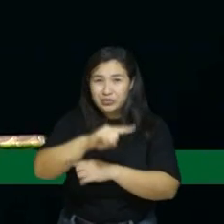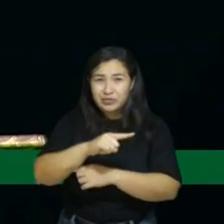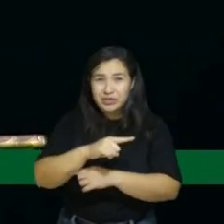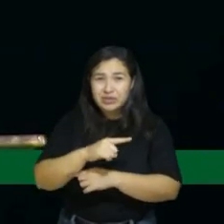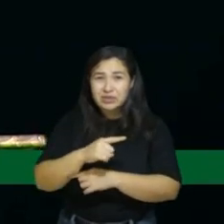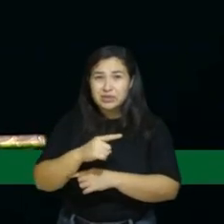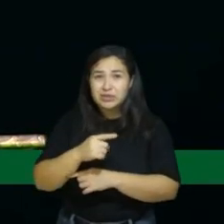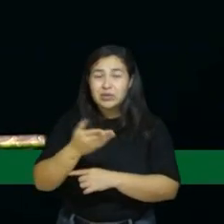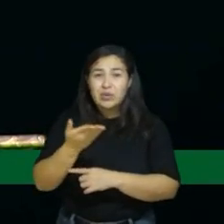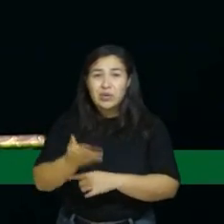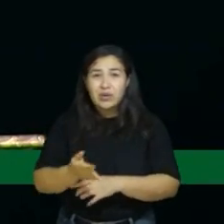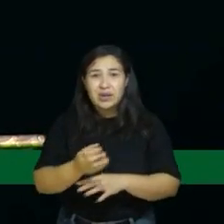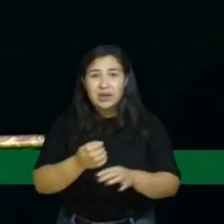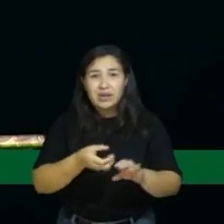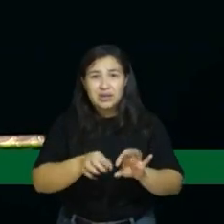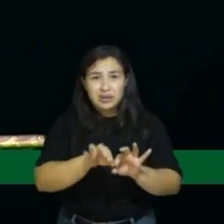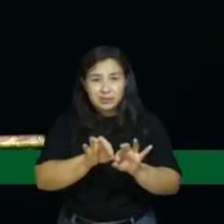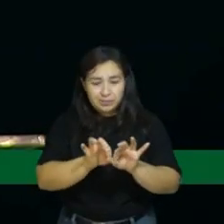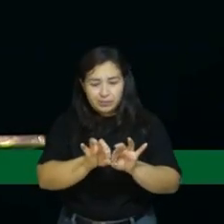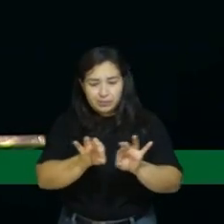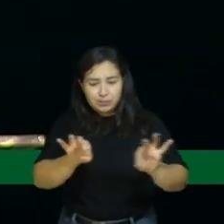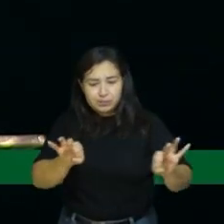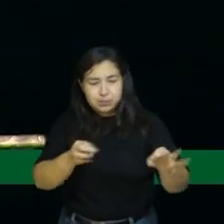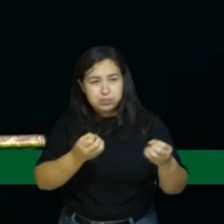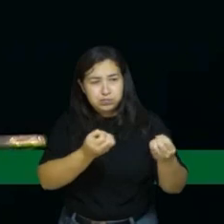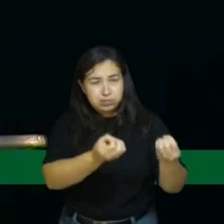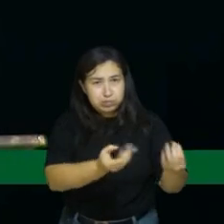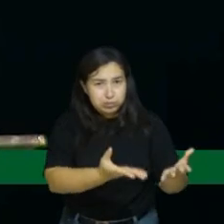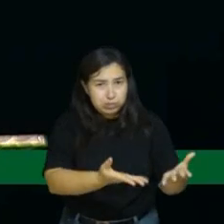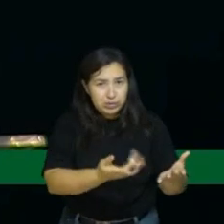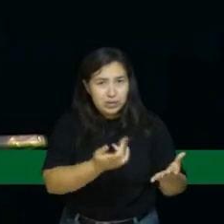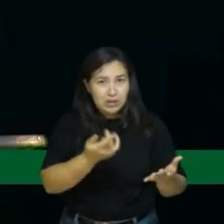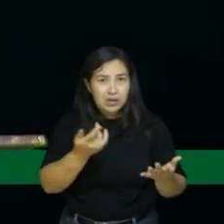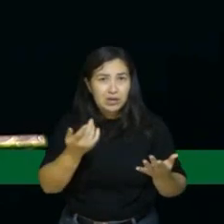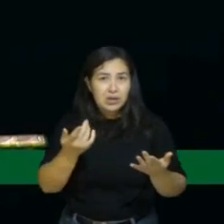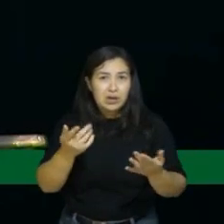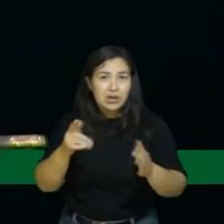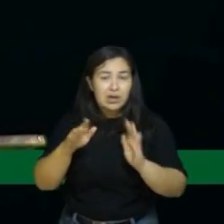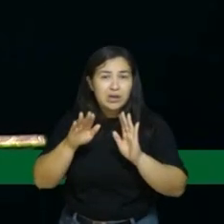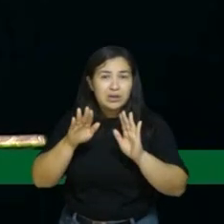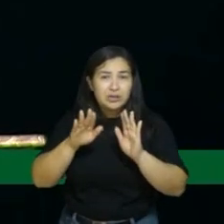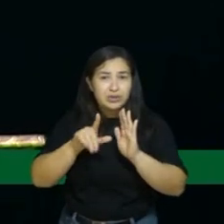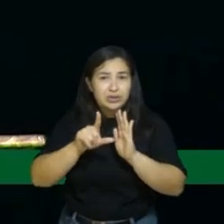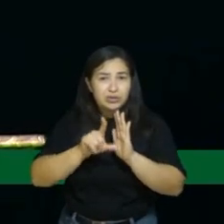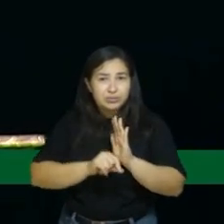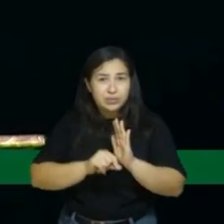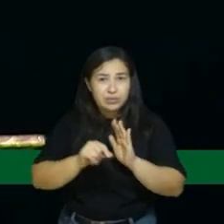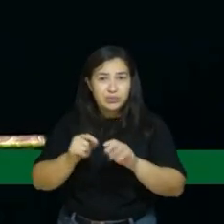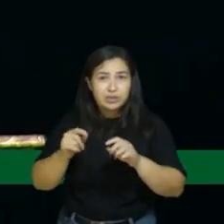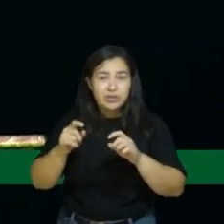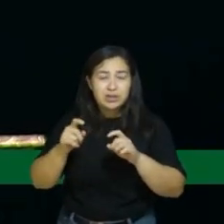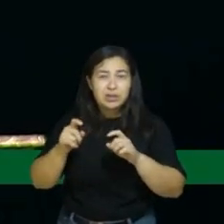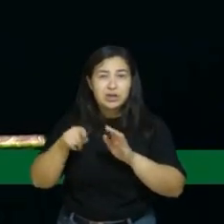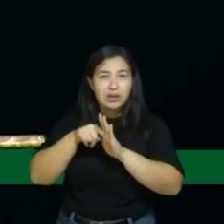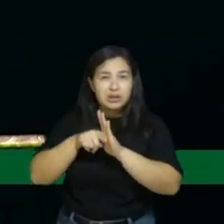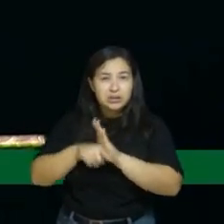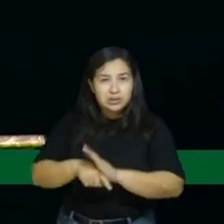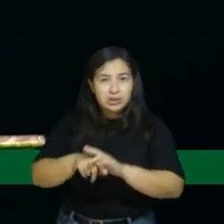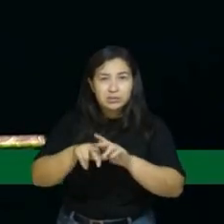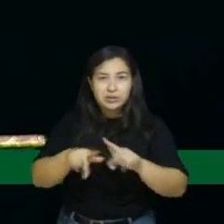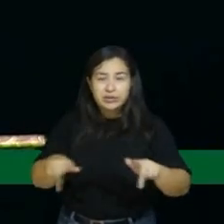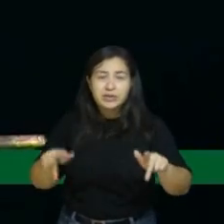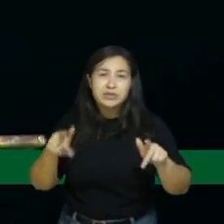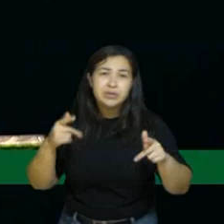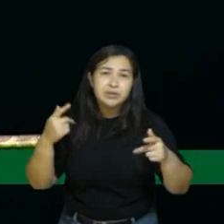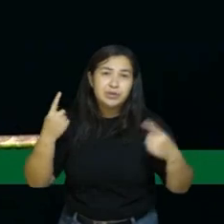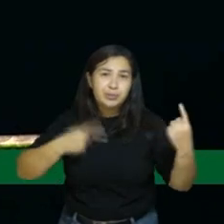lesado medular, a gente tem menos internações, menos leitos, menos médicos, menos exames. Então, são várias políticas públicas que a